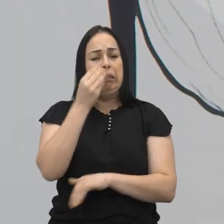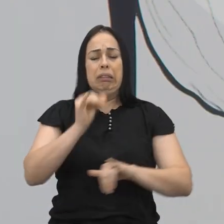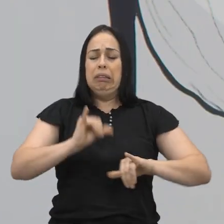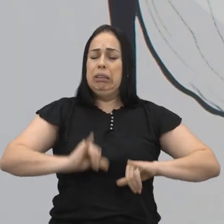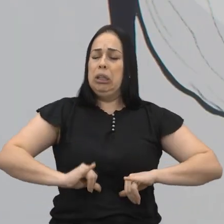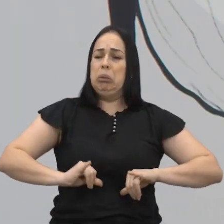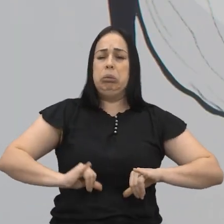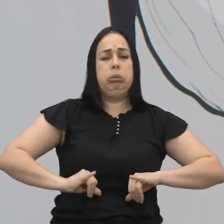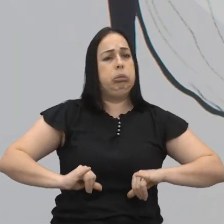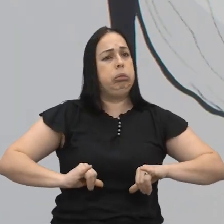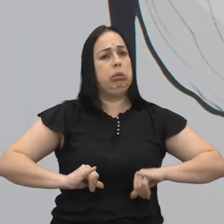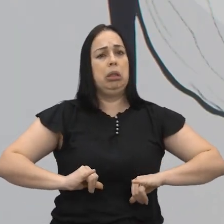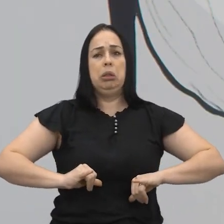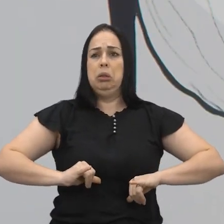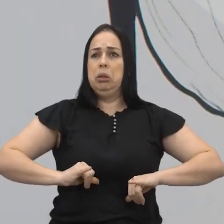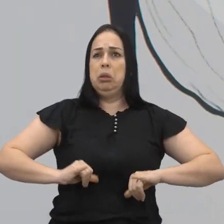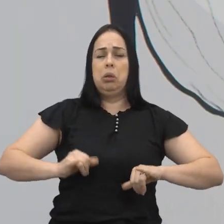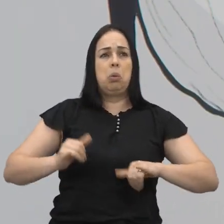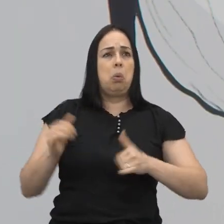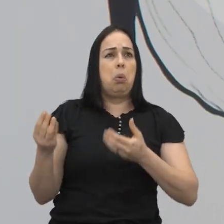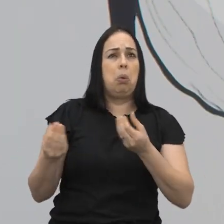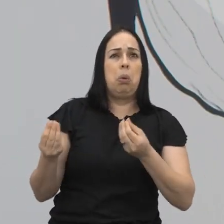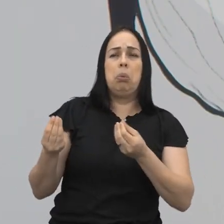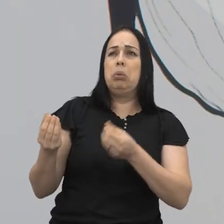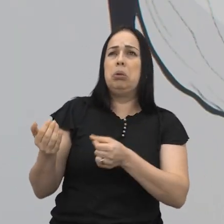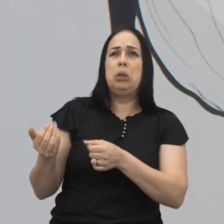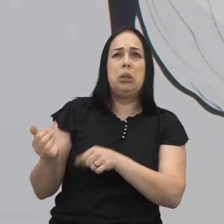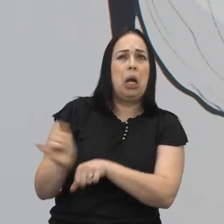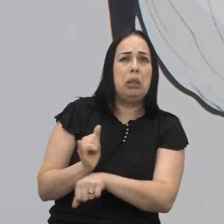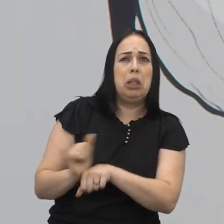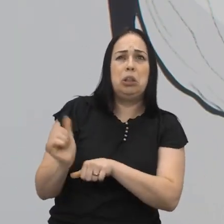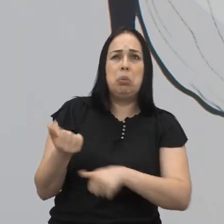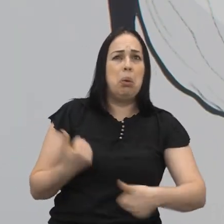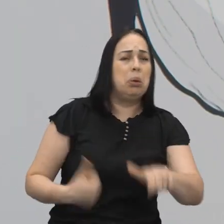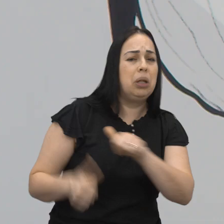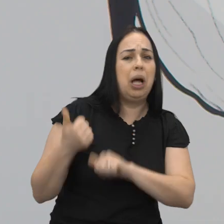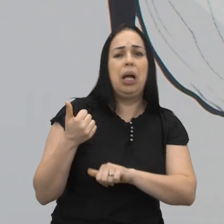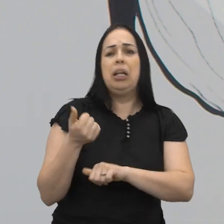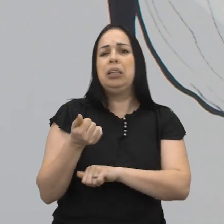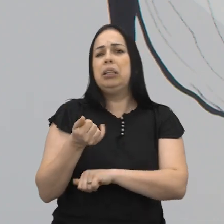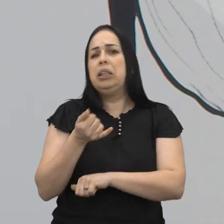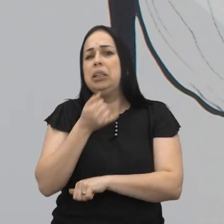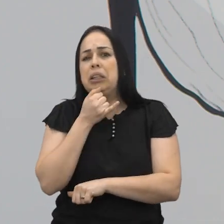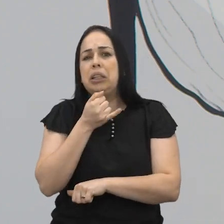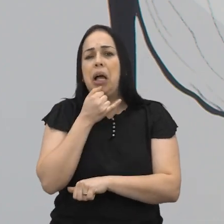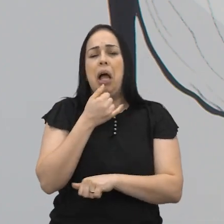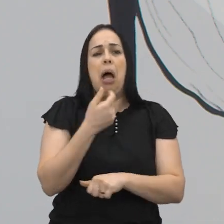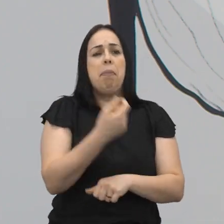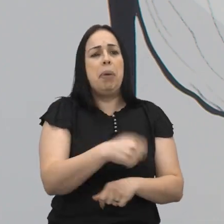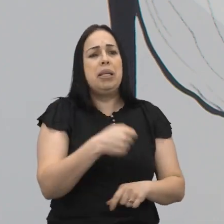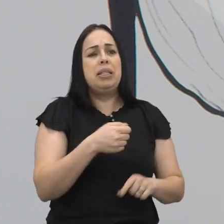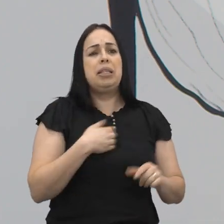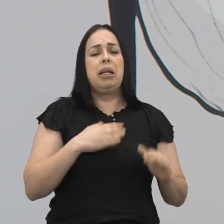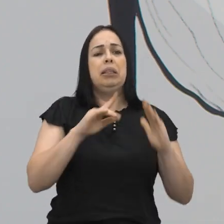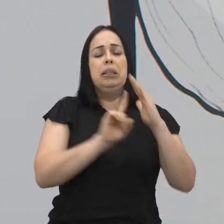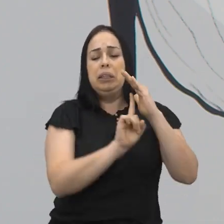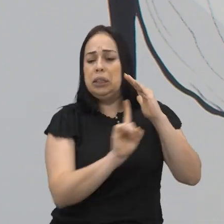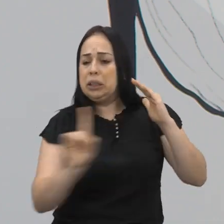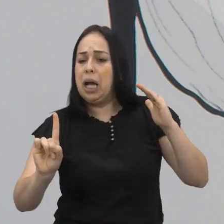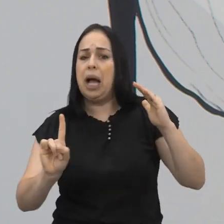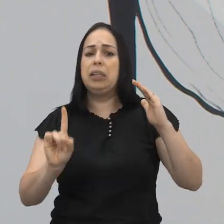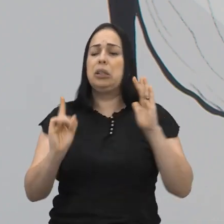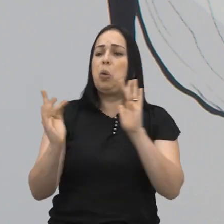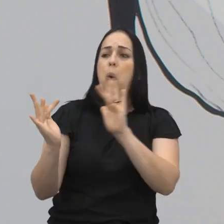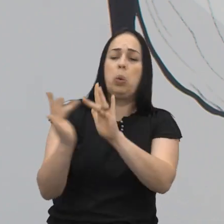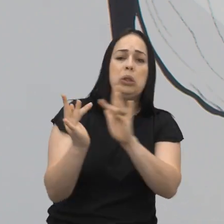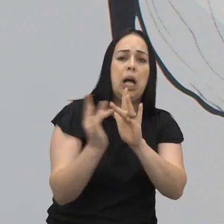gente tá ali vivenciando a dor e a gente não consegue pensar em Recursos básicos sabe como Nossa você